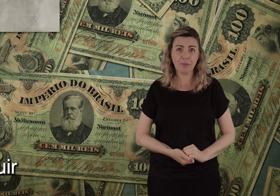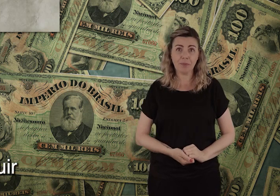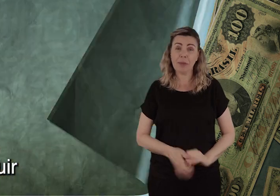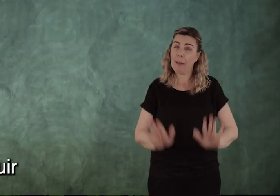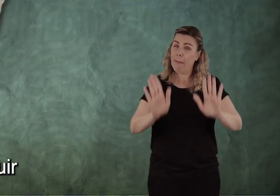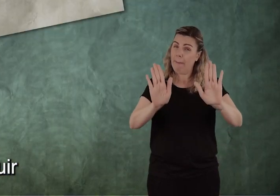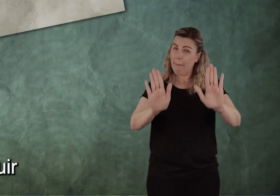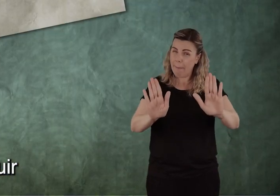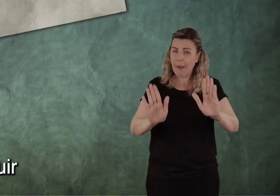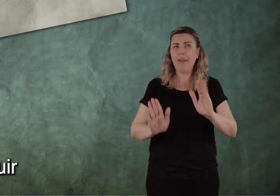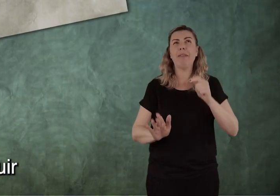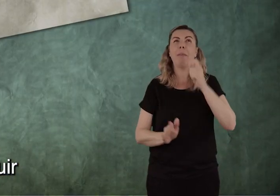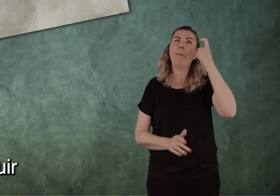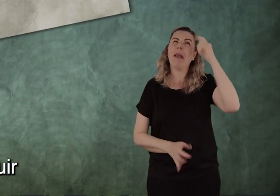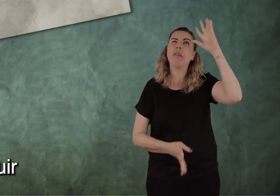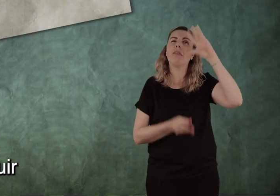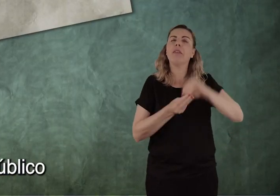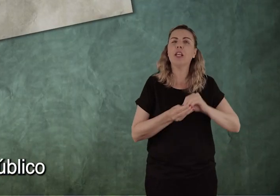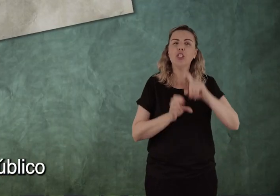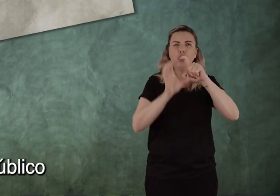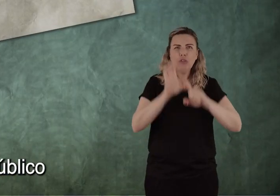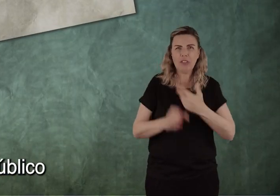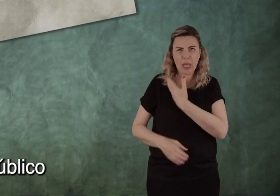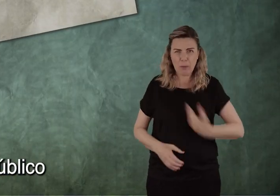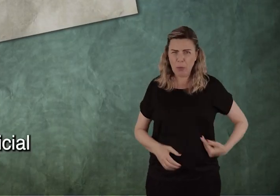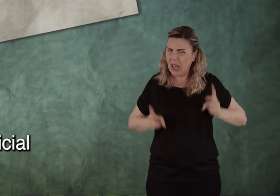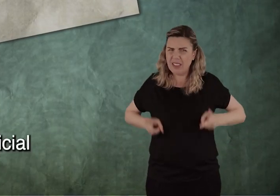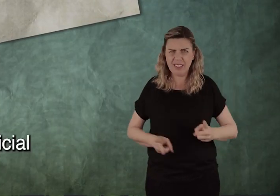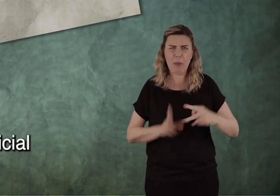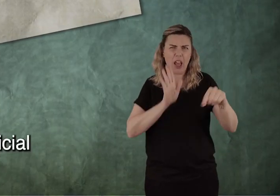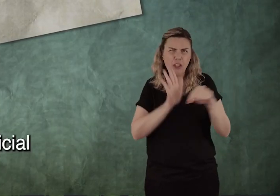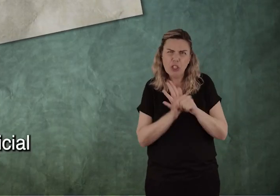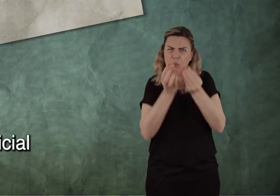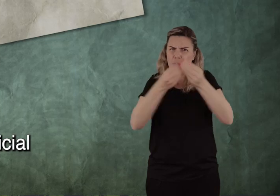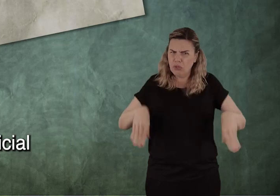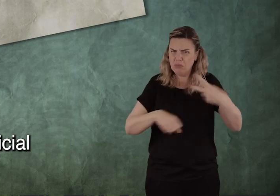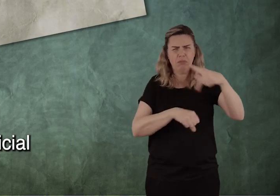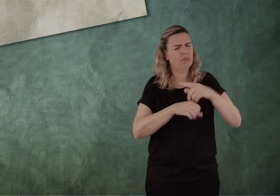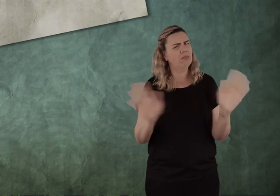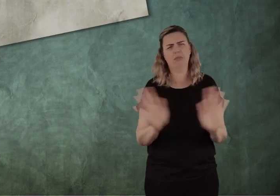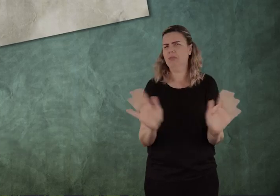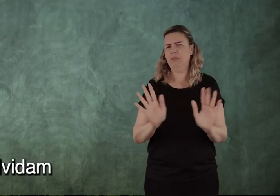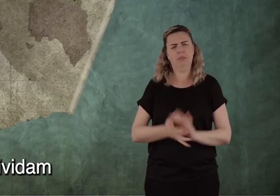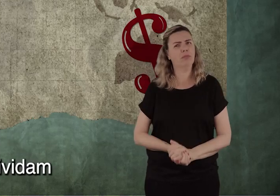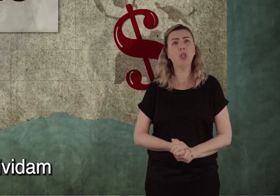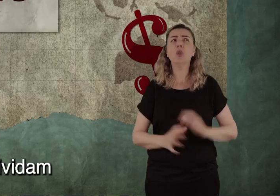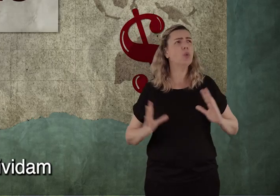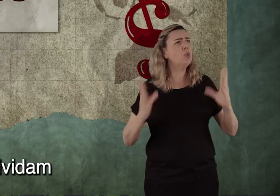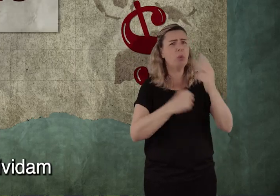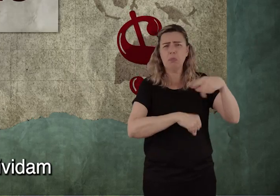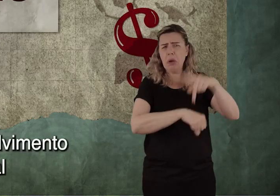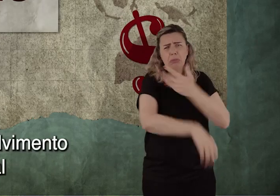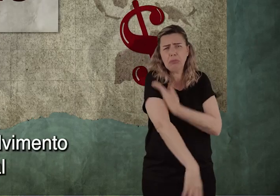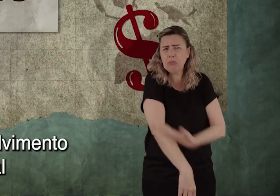notas de 100 mil Mas réis. ainda assim não devemos concluir que o endividamento público é sempre algo prejudicial para o país. Todos os